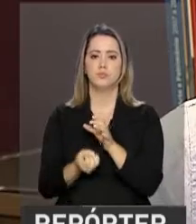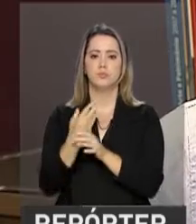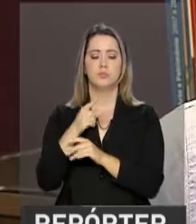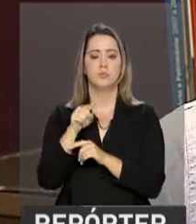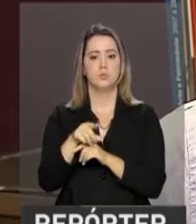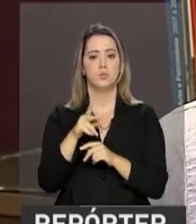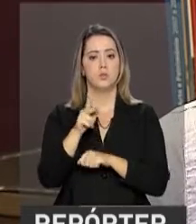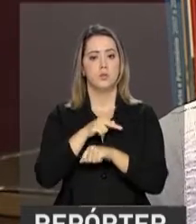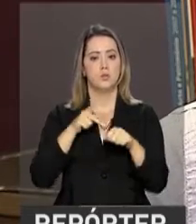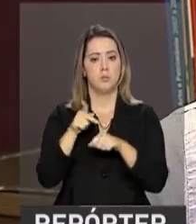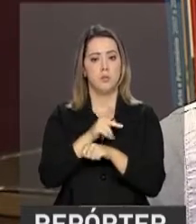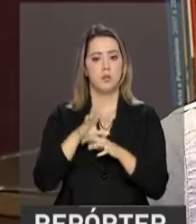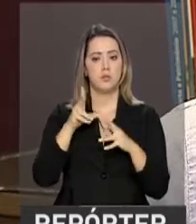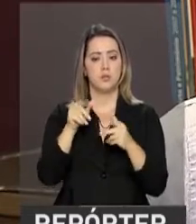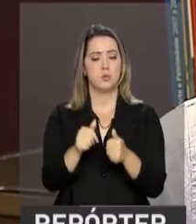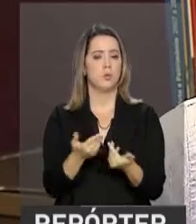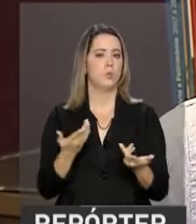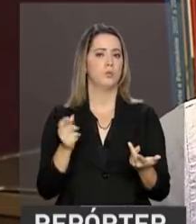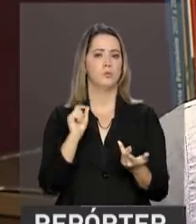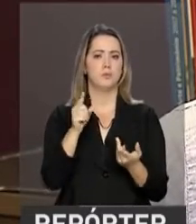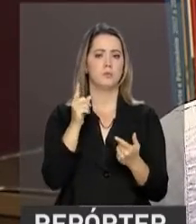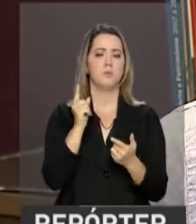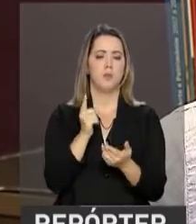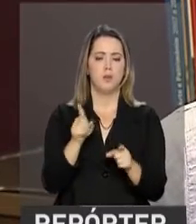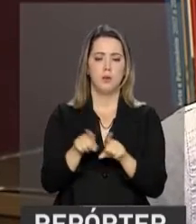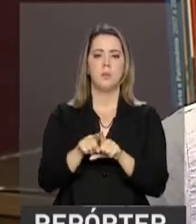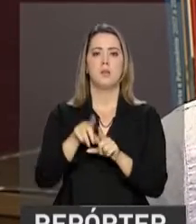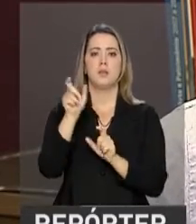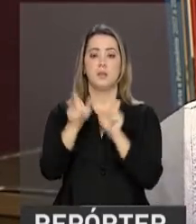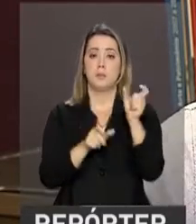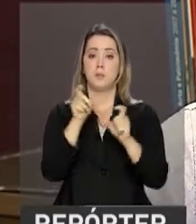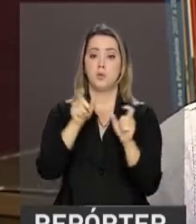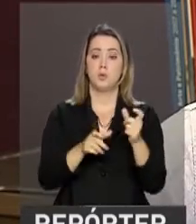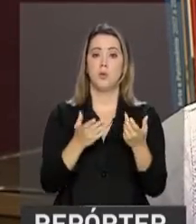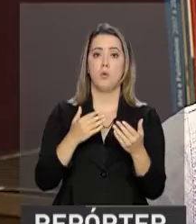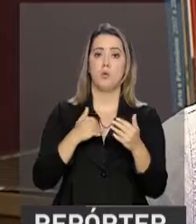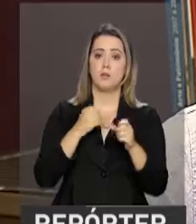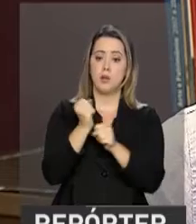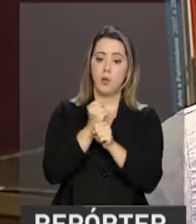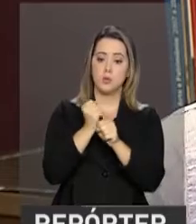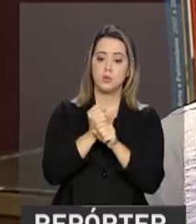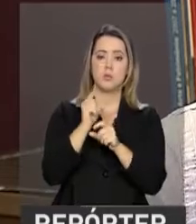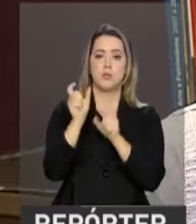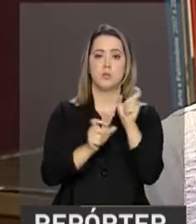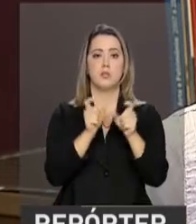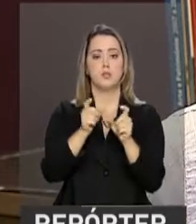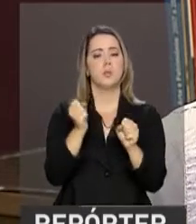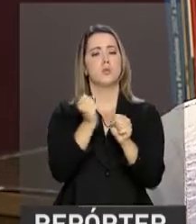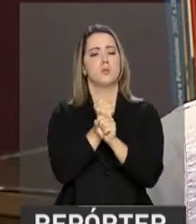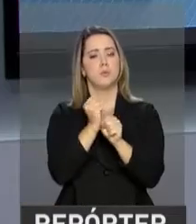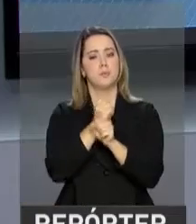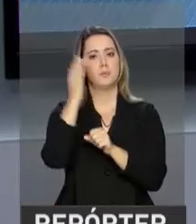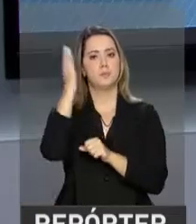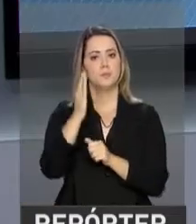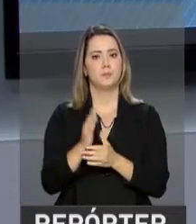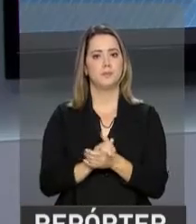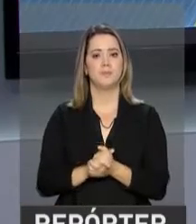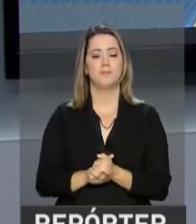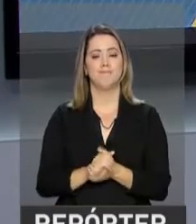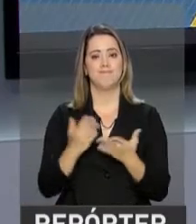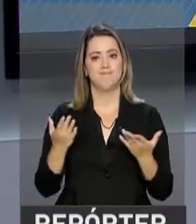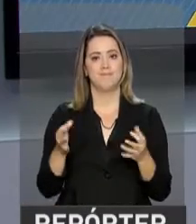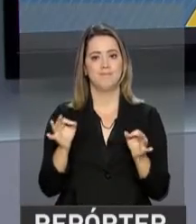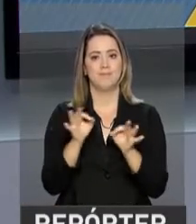formação do país do brasil como país quanto na formação das pessoas e da formação da nossa nação como brasileiros o